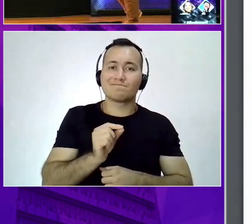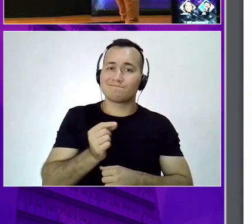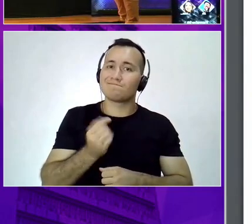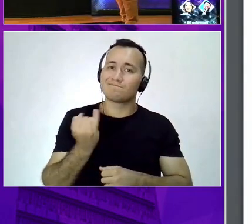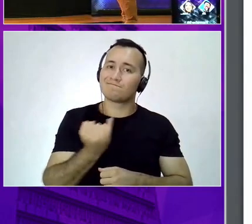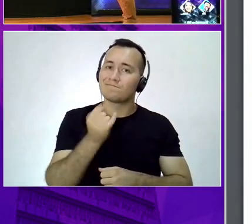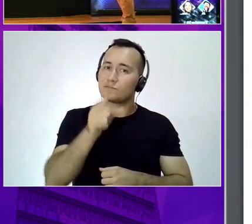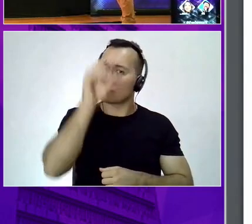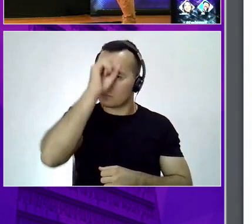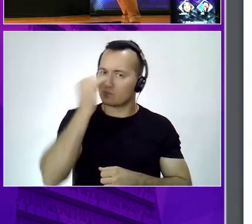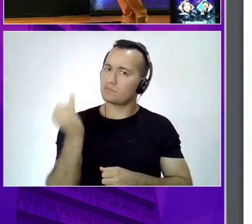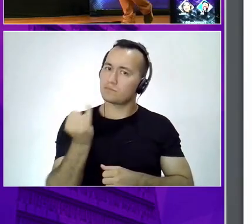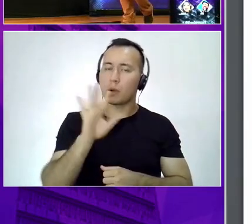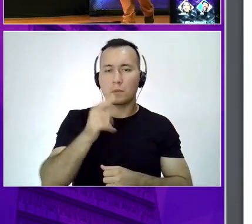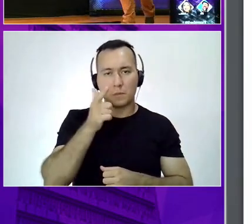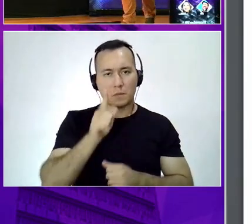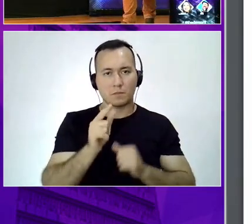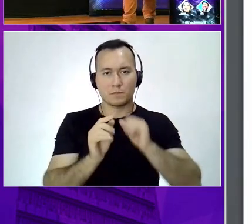cultural.